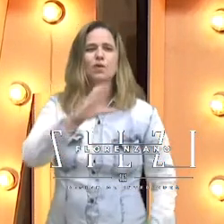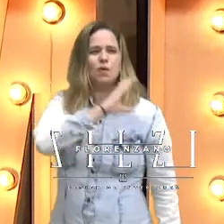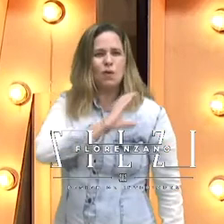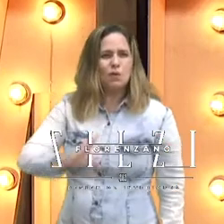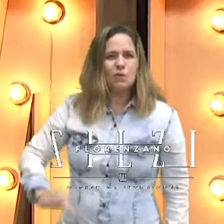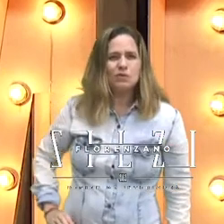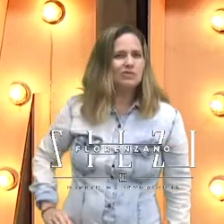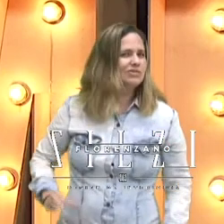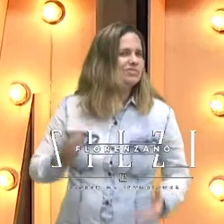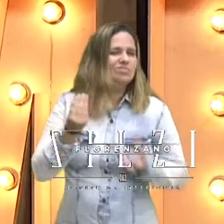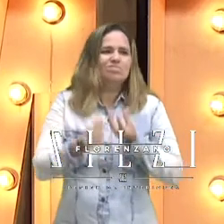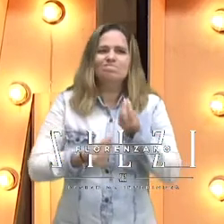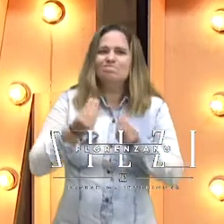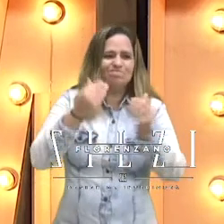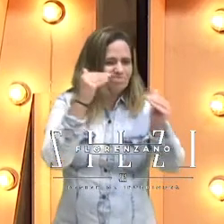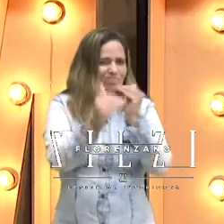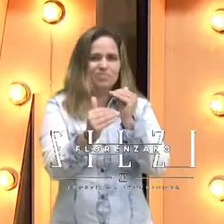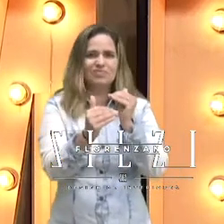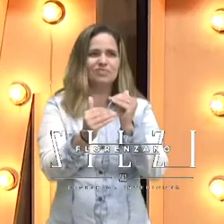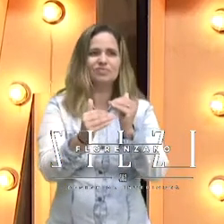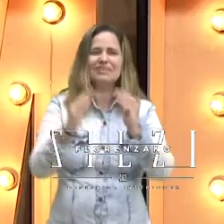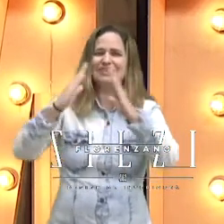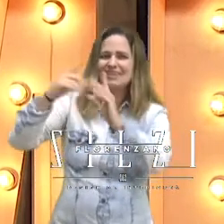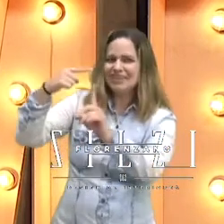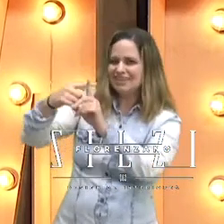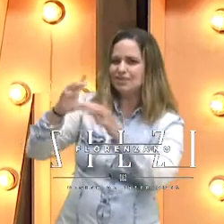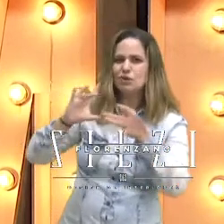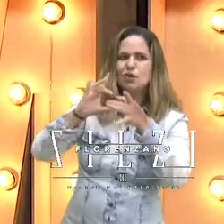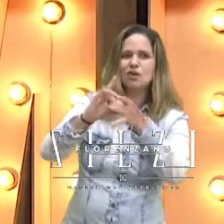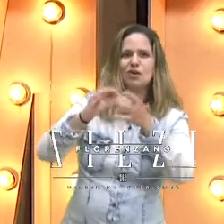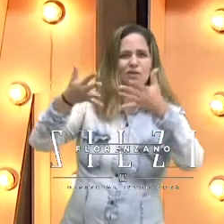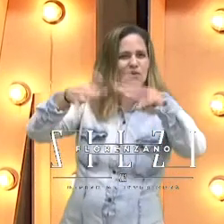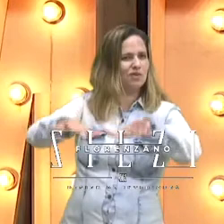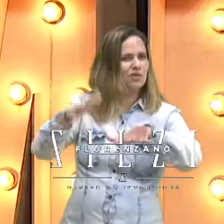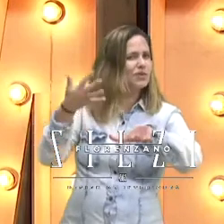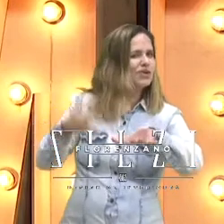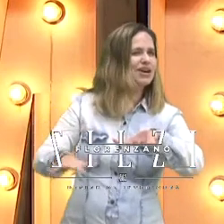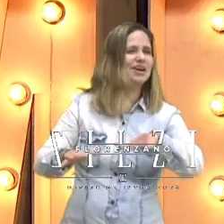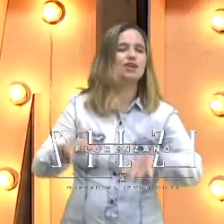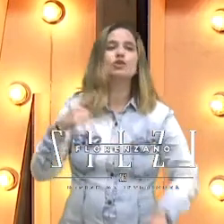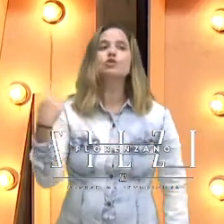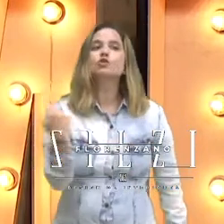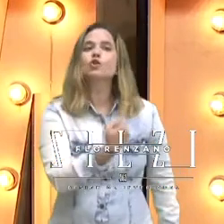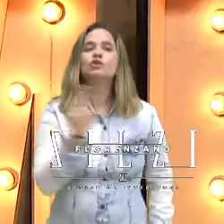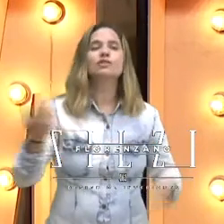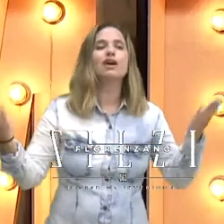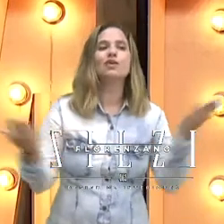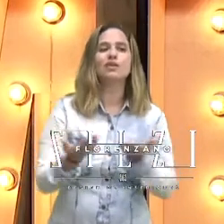antifamília, anti-igreja, anticomunhão. E nós estamos enfrentando também um